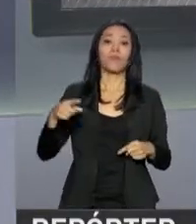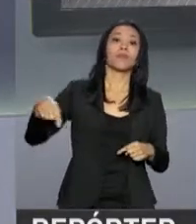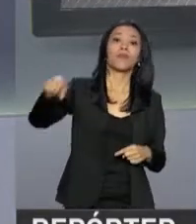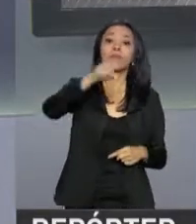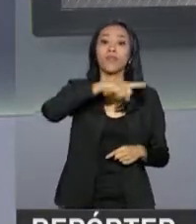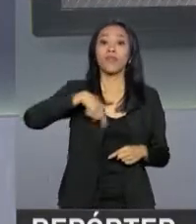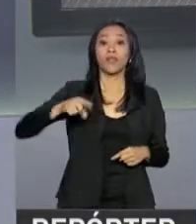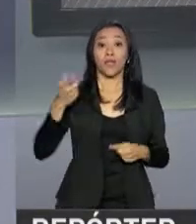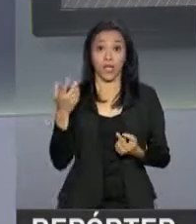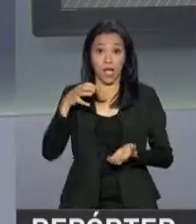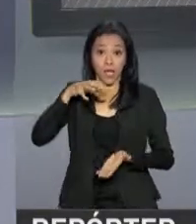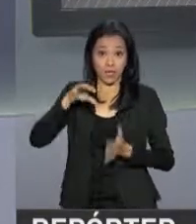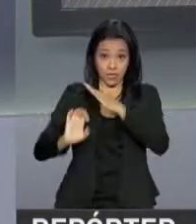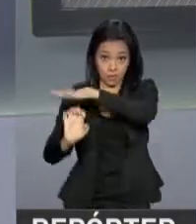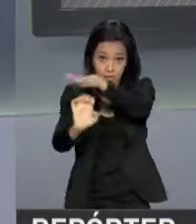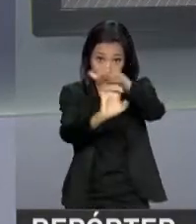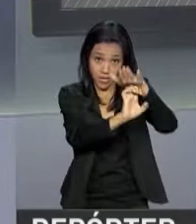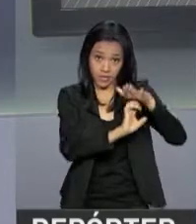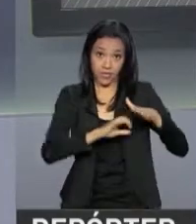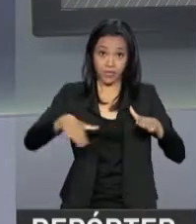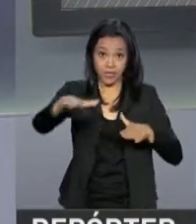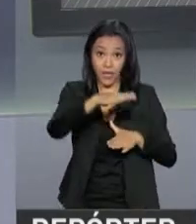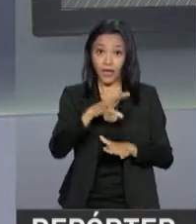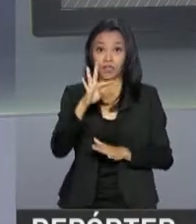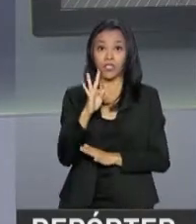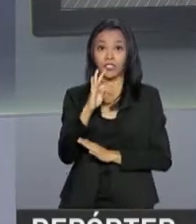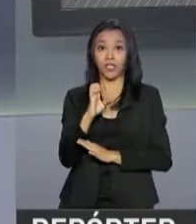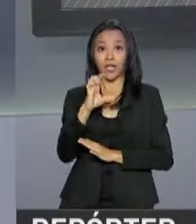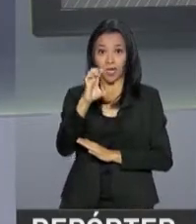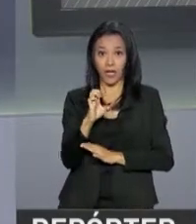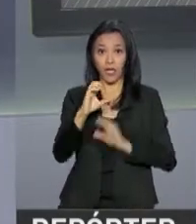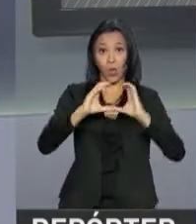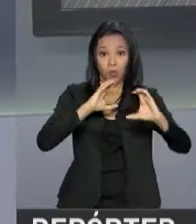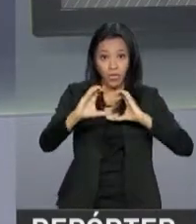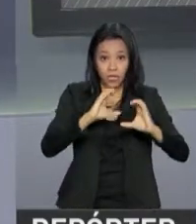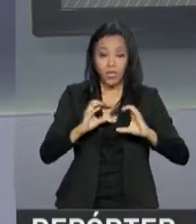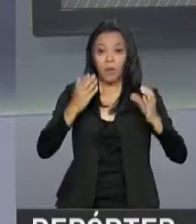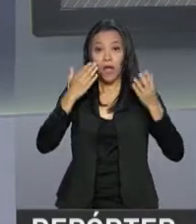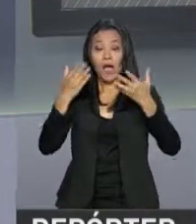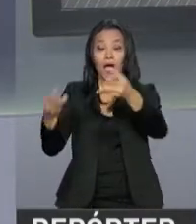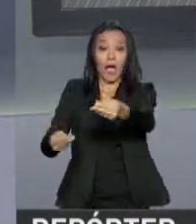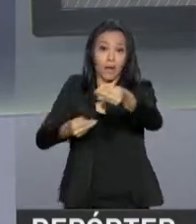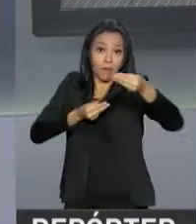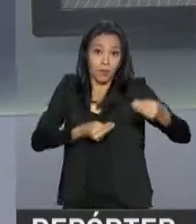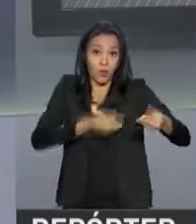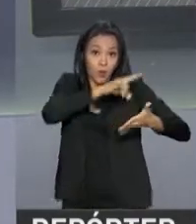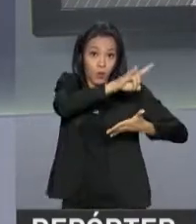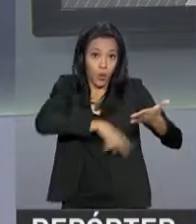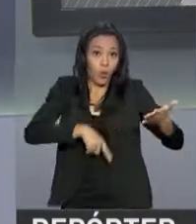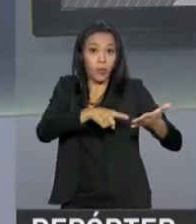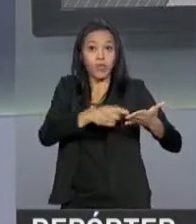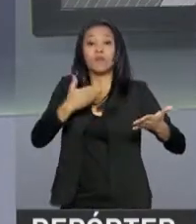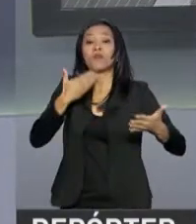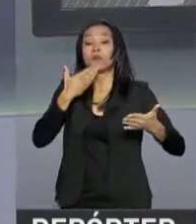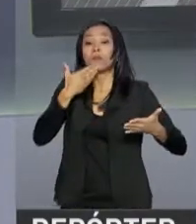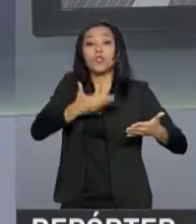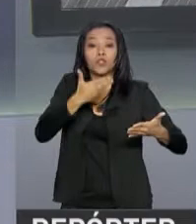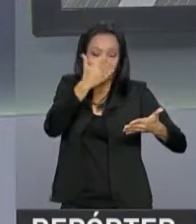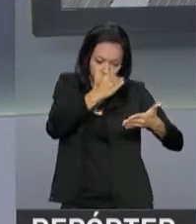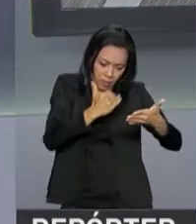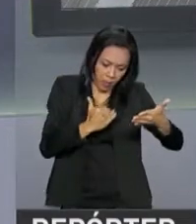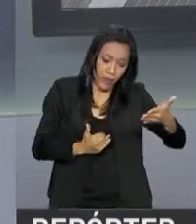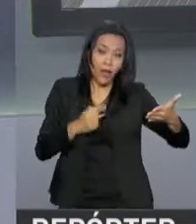serviços de telecomunicação apresentaram um documento com reivindicações para o setor a idéia é ampliar até 2022